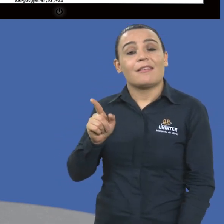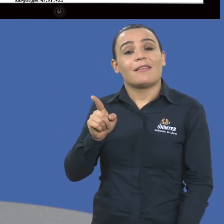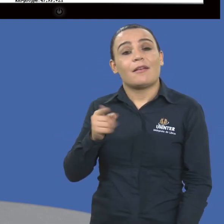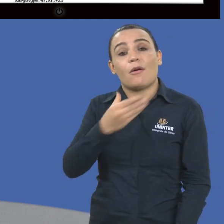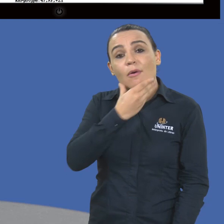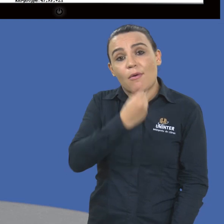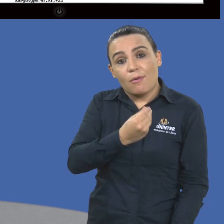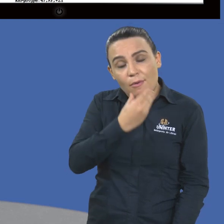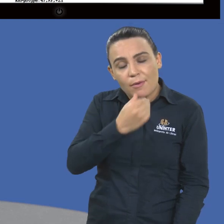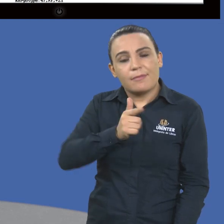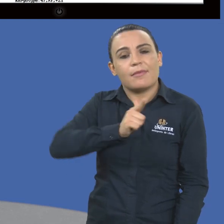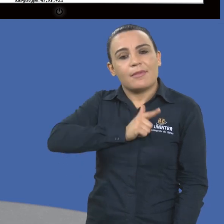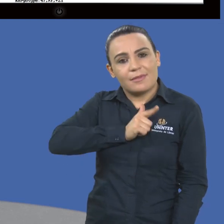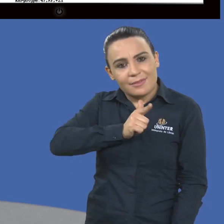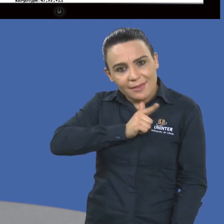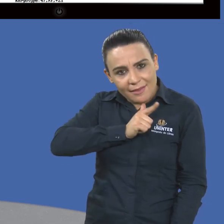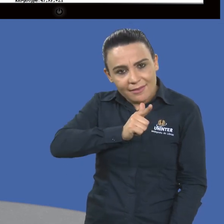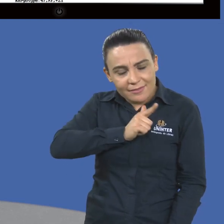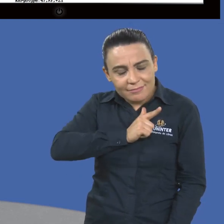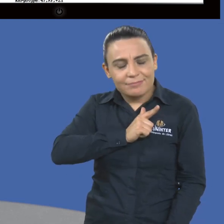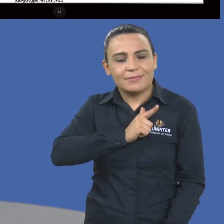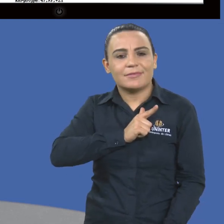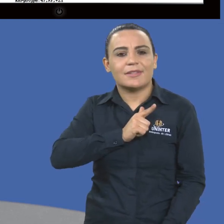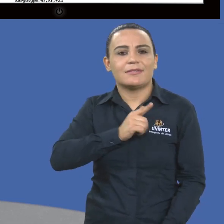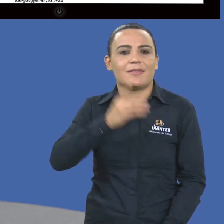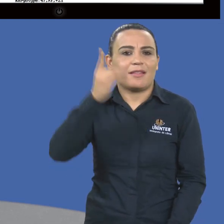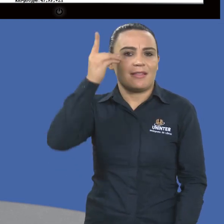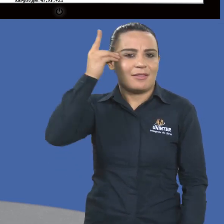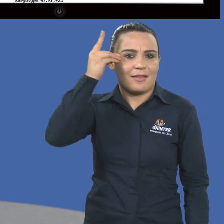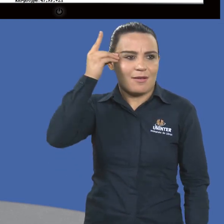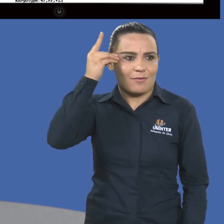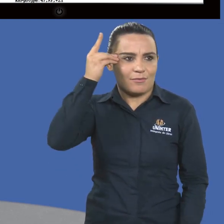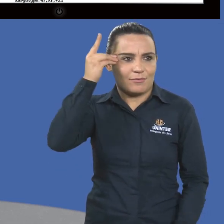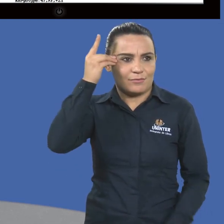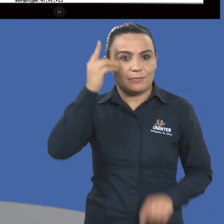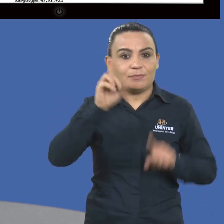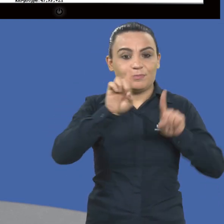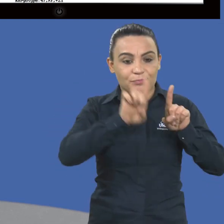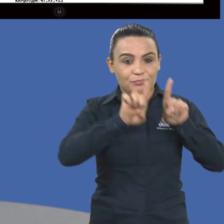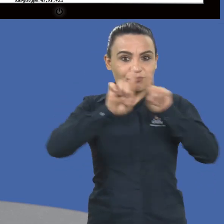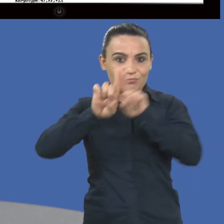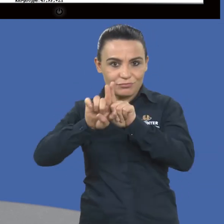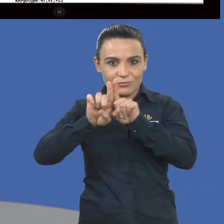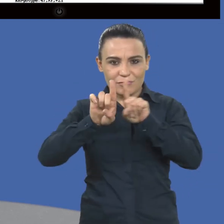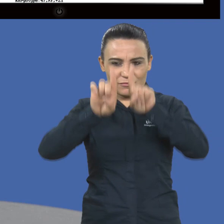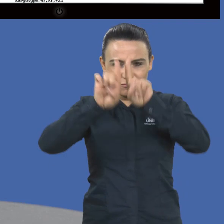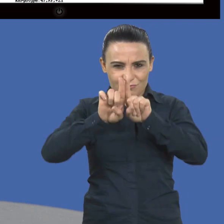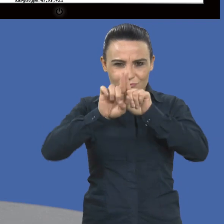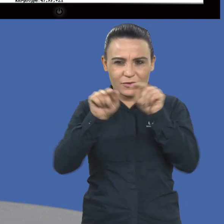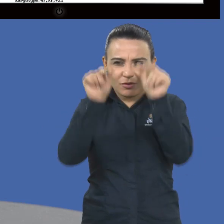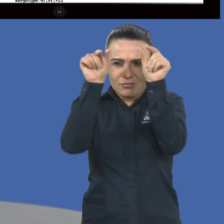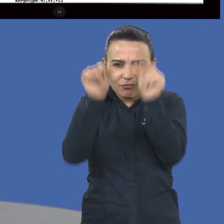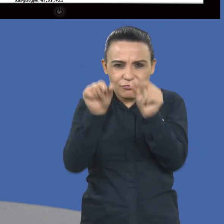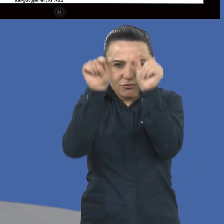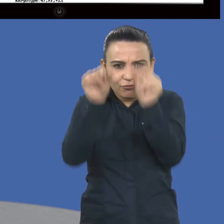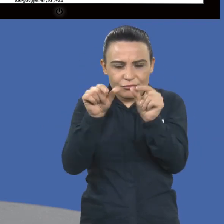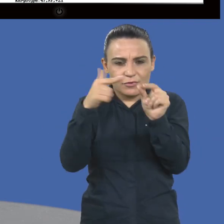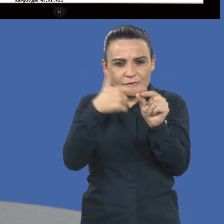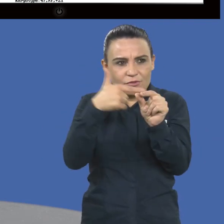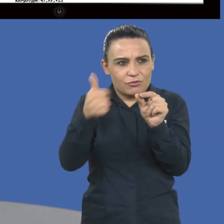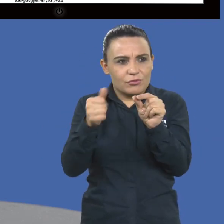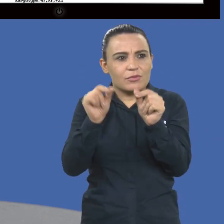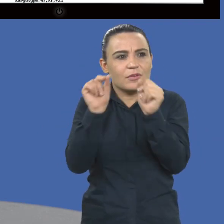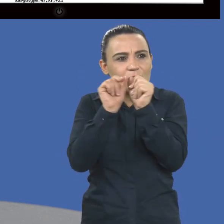homem com a síndrome de Down. Está ali marcado no par 21, eu